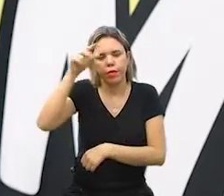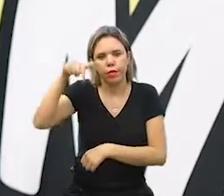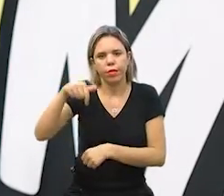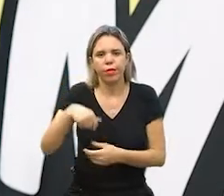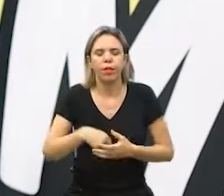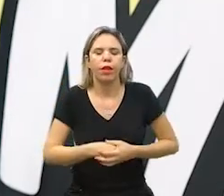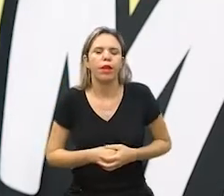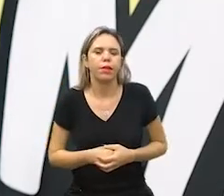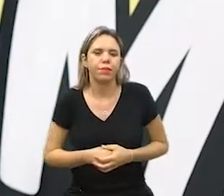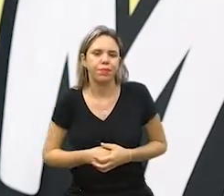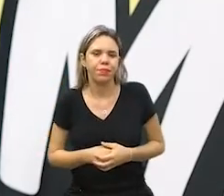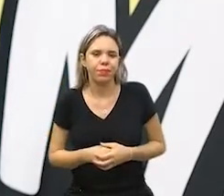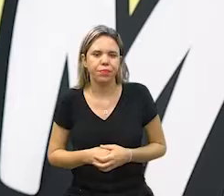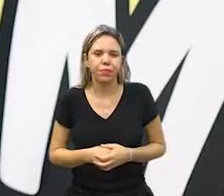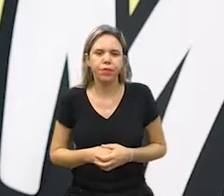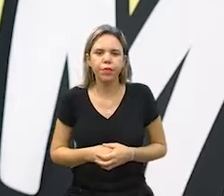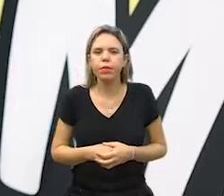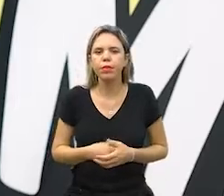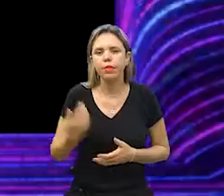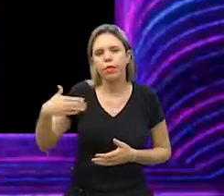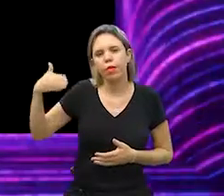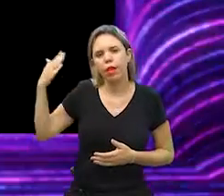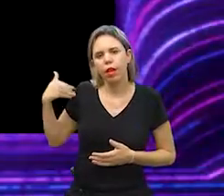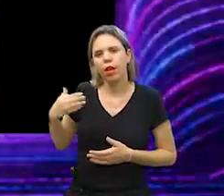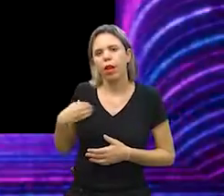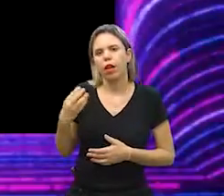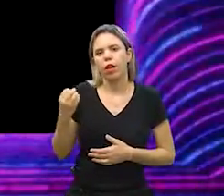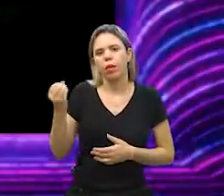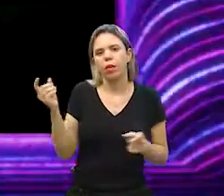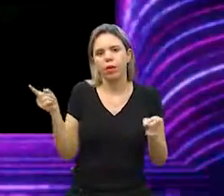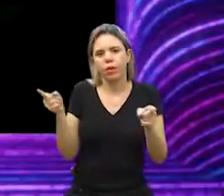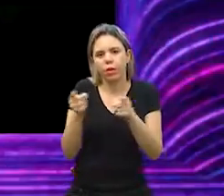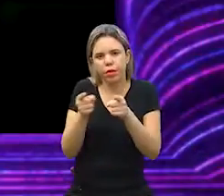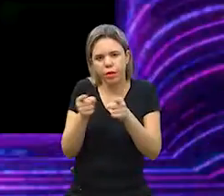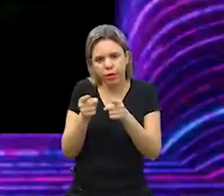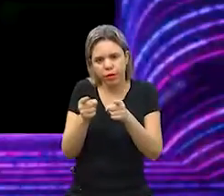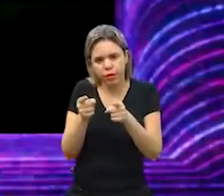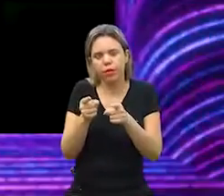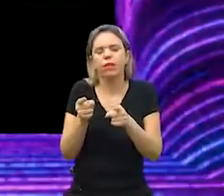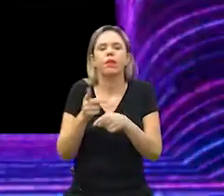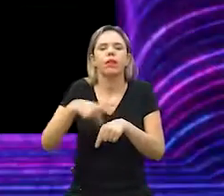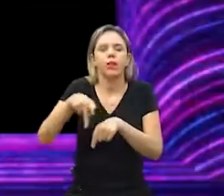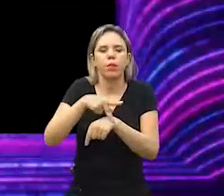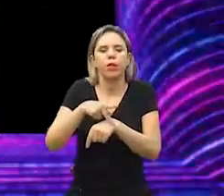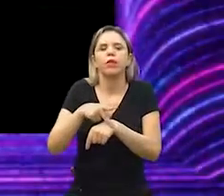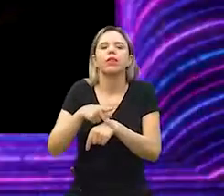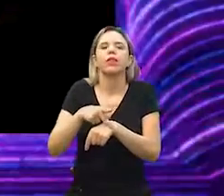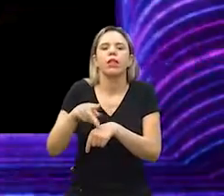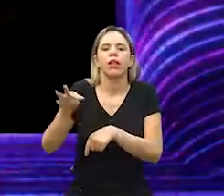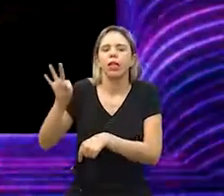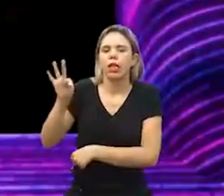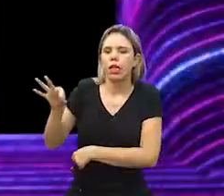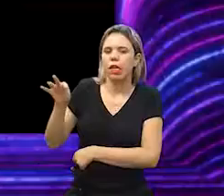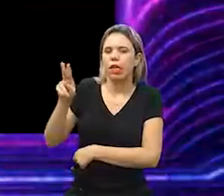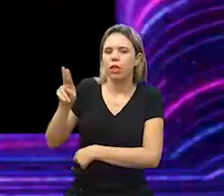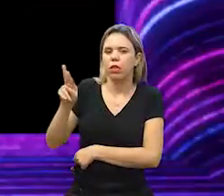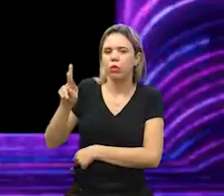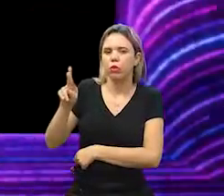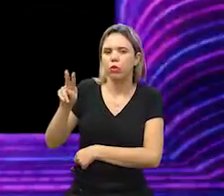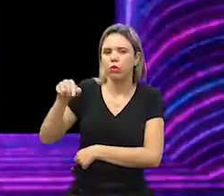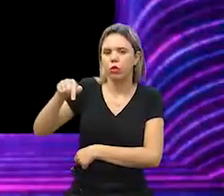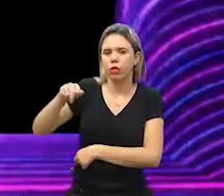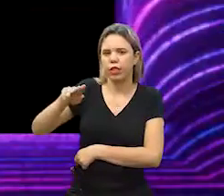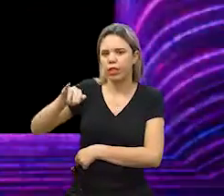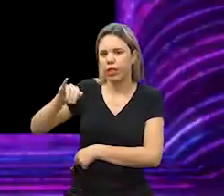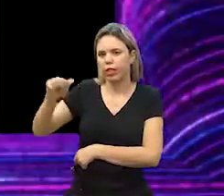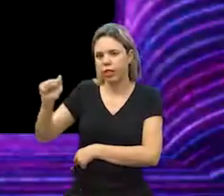história para a gente? Foi durante uma viagem curta que eu fiz a Istambul, que há muito tempo atrás, e isso